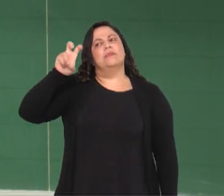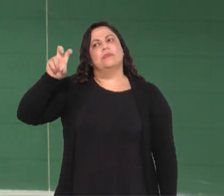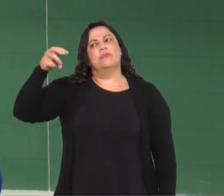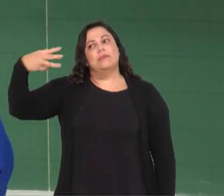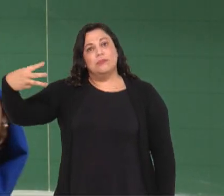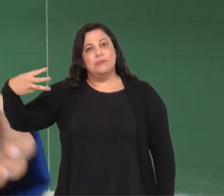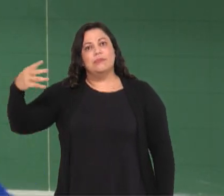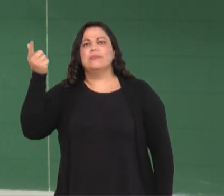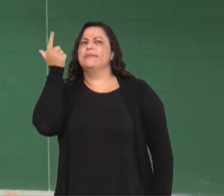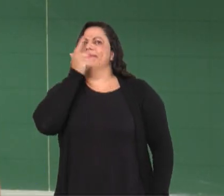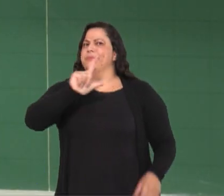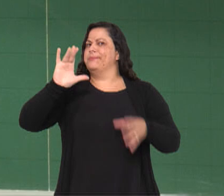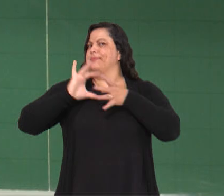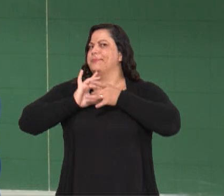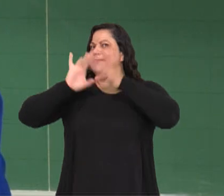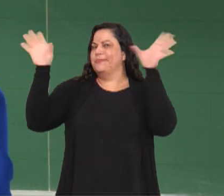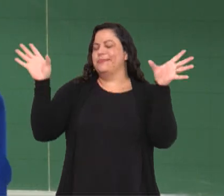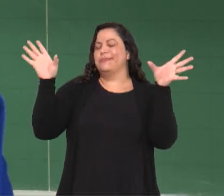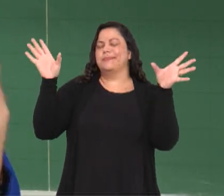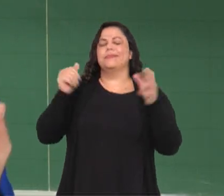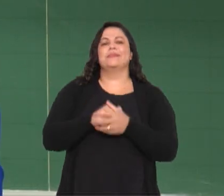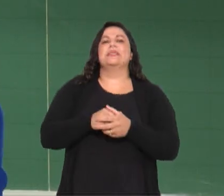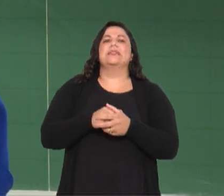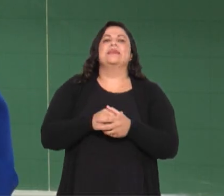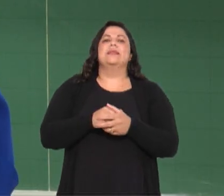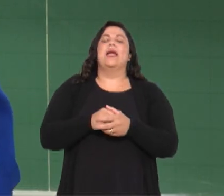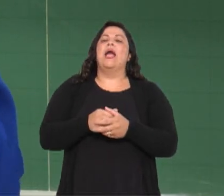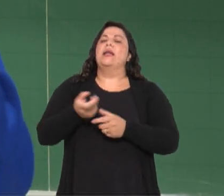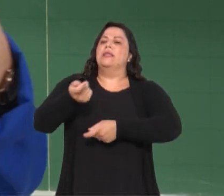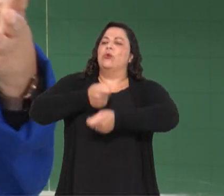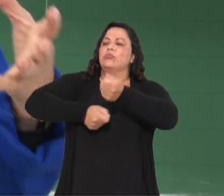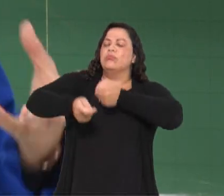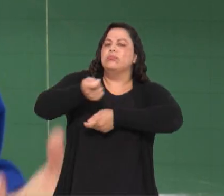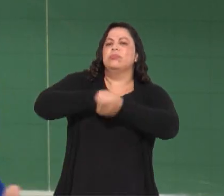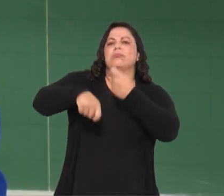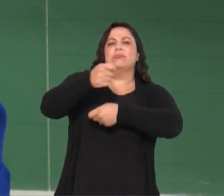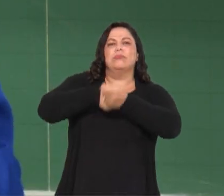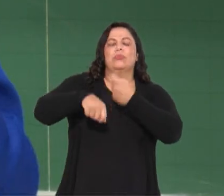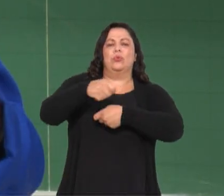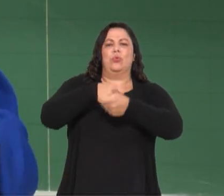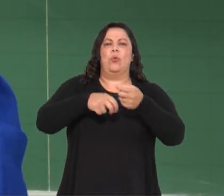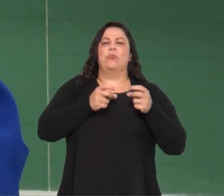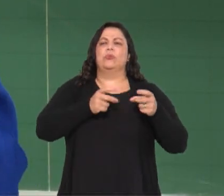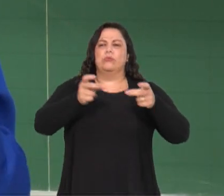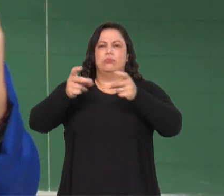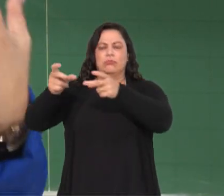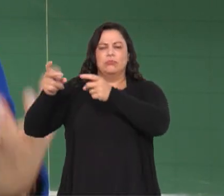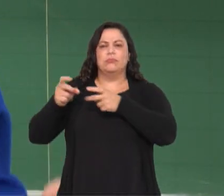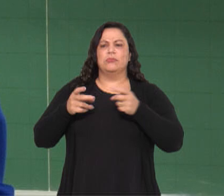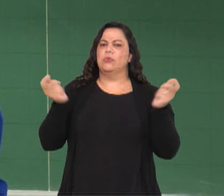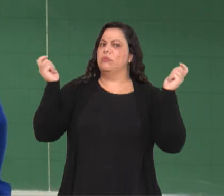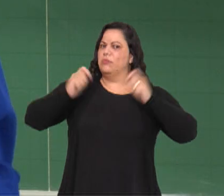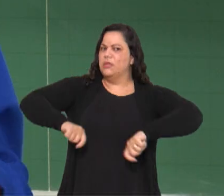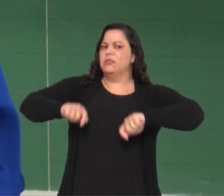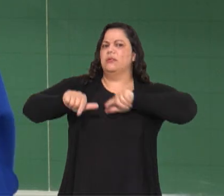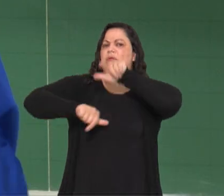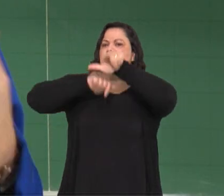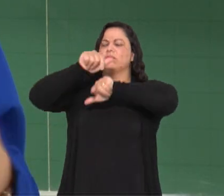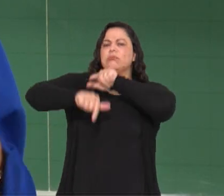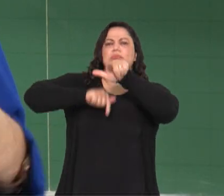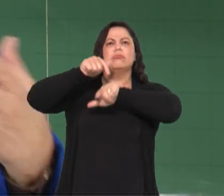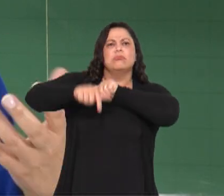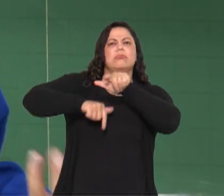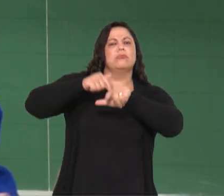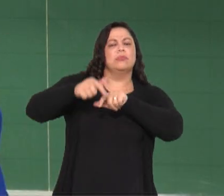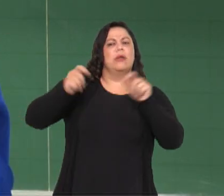questão da intensificação dos fluxos econômicos e comerciais. Então, com essa nova classe, eu precisava de novos serviços, né? E assim,